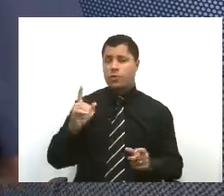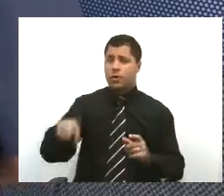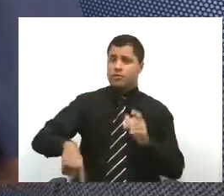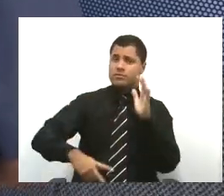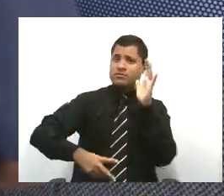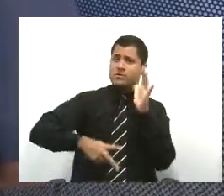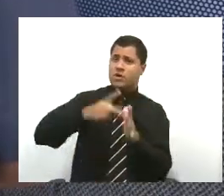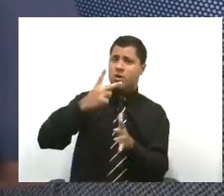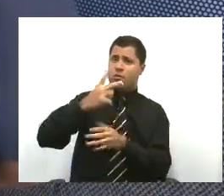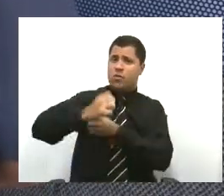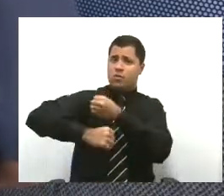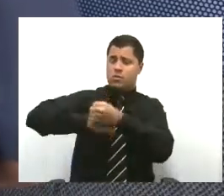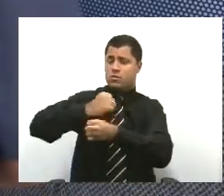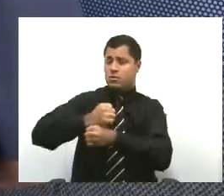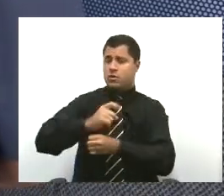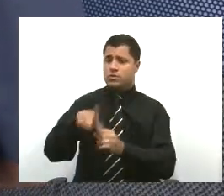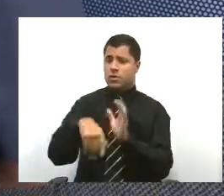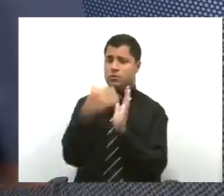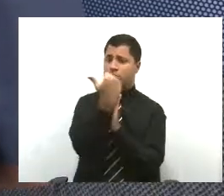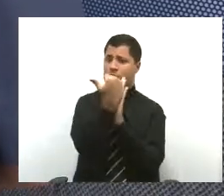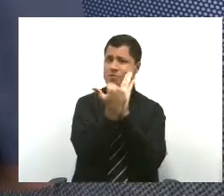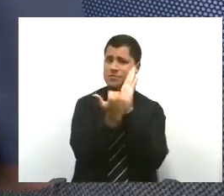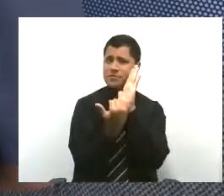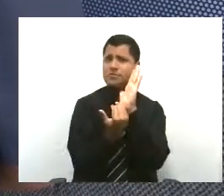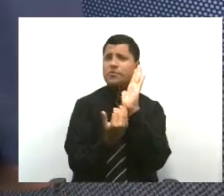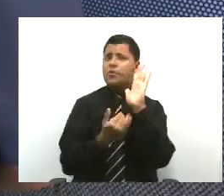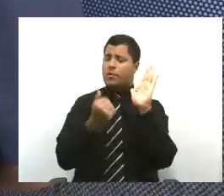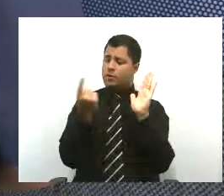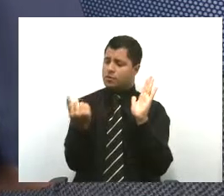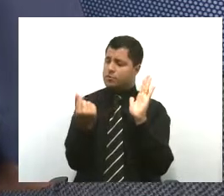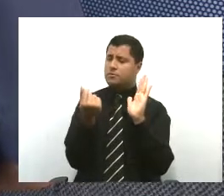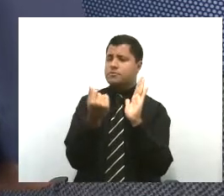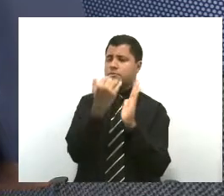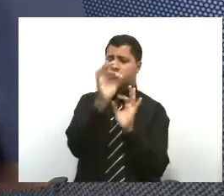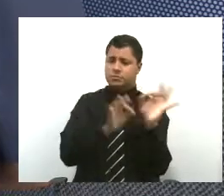ano de orçamento da defesa. A defesa virou